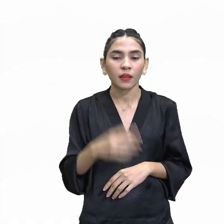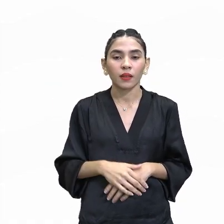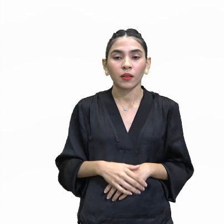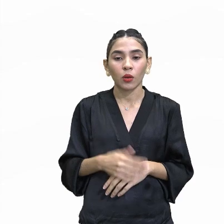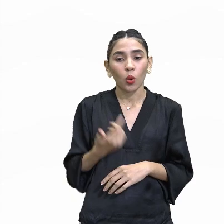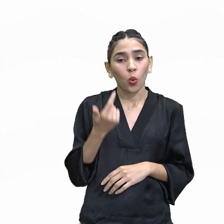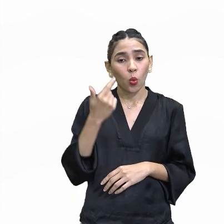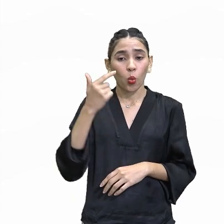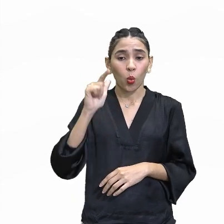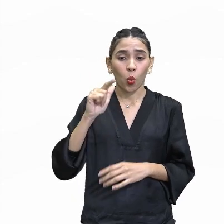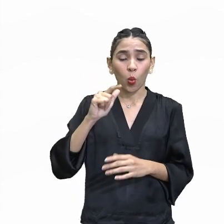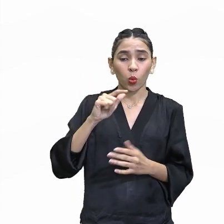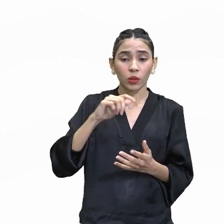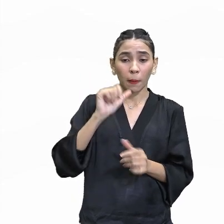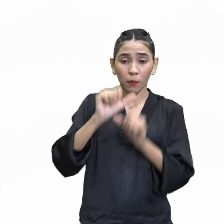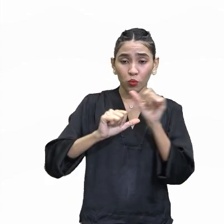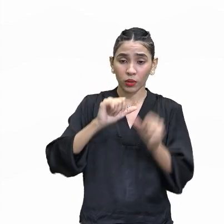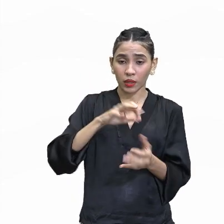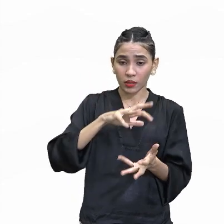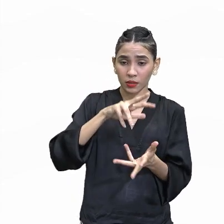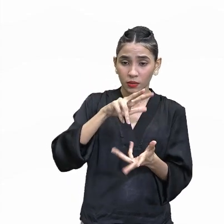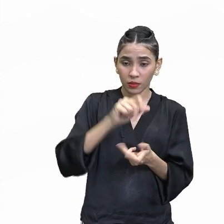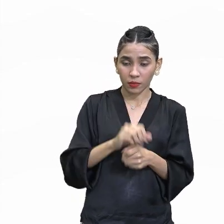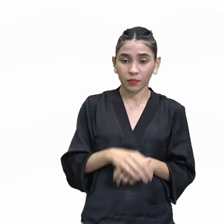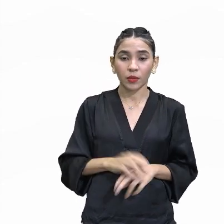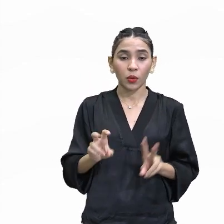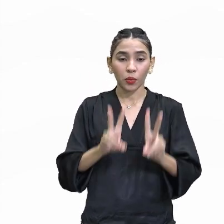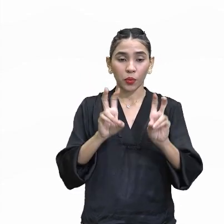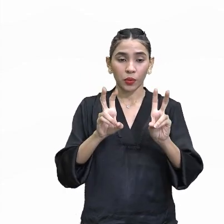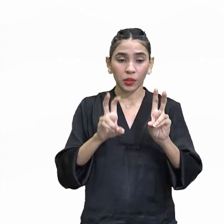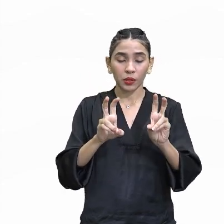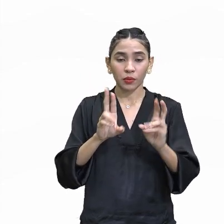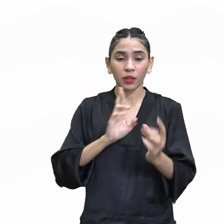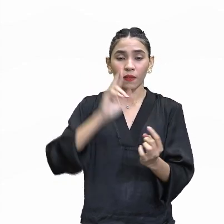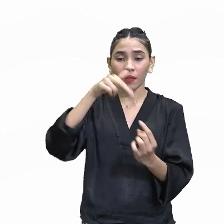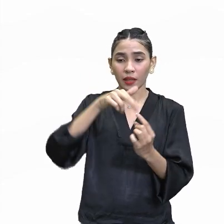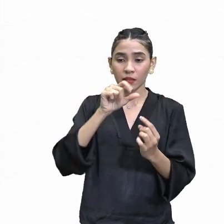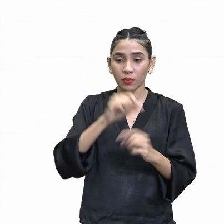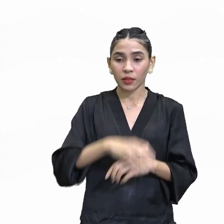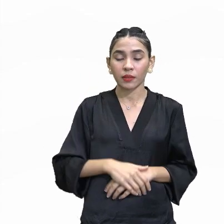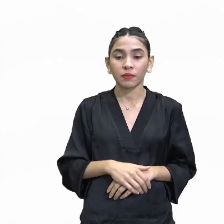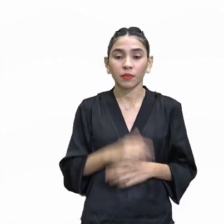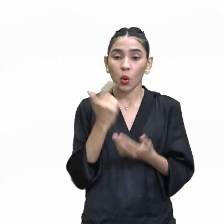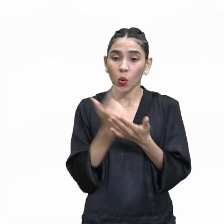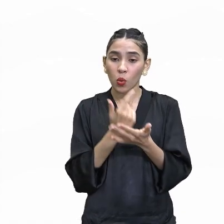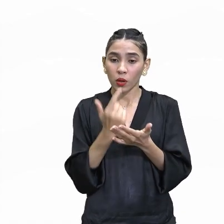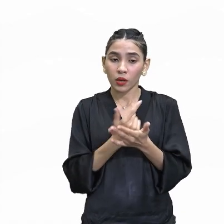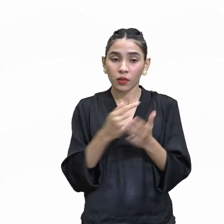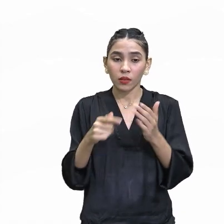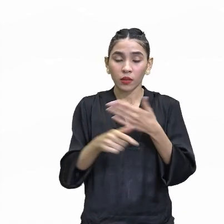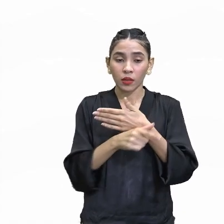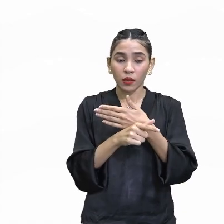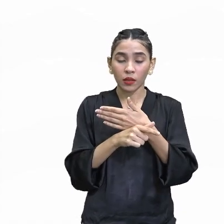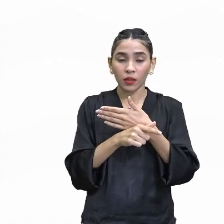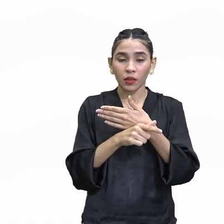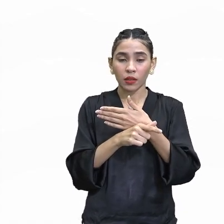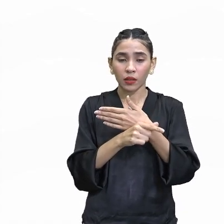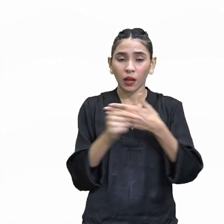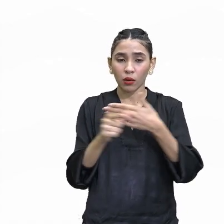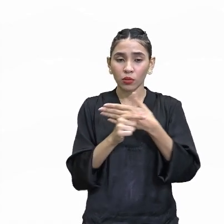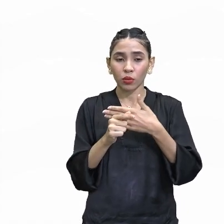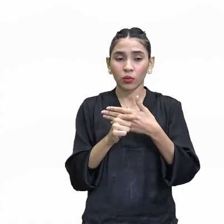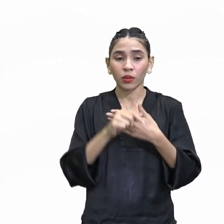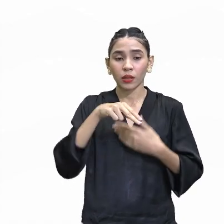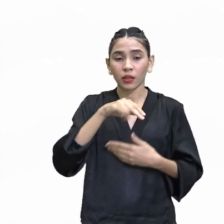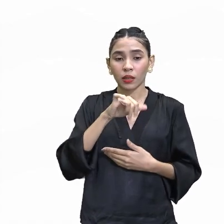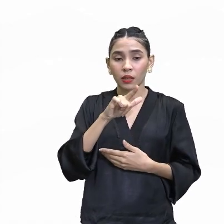outra globalização. Esse título que está aí, pessoal, ele faz referência a uma obra do geógrafo Milton Santos, que é